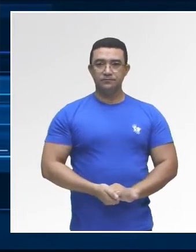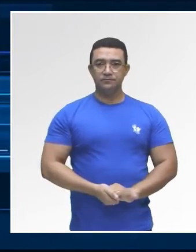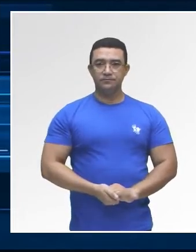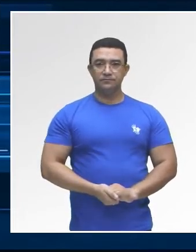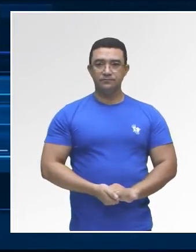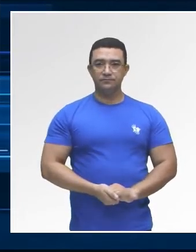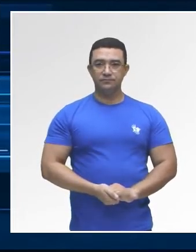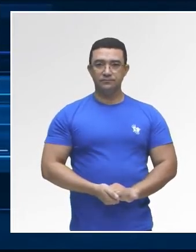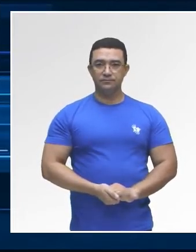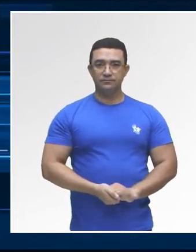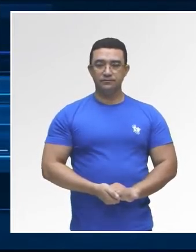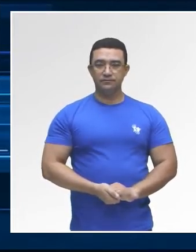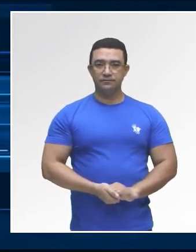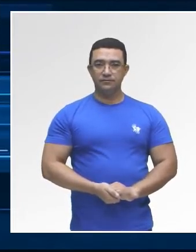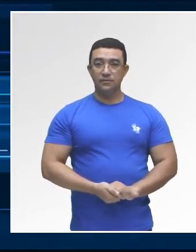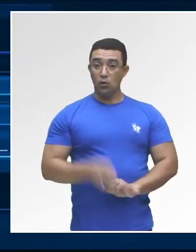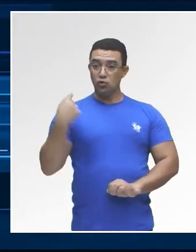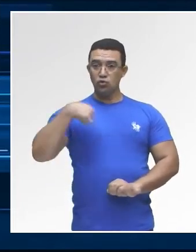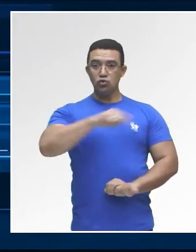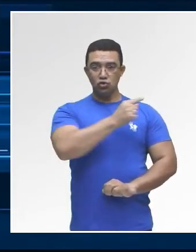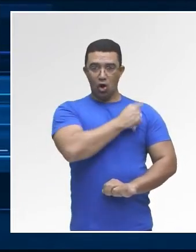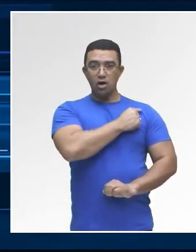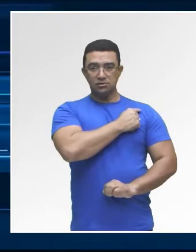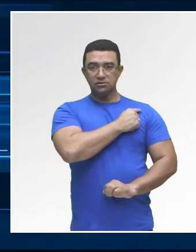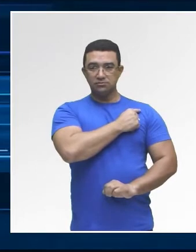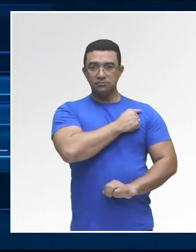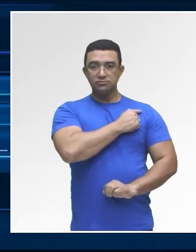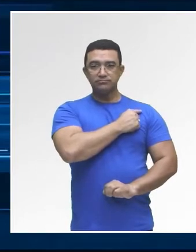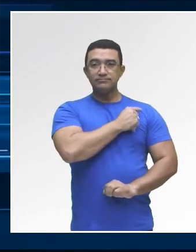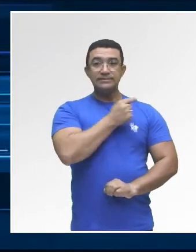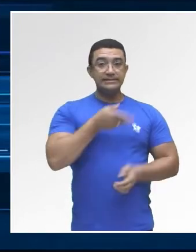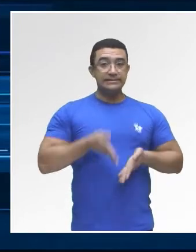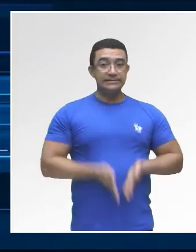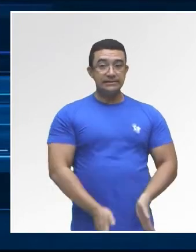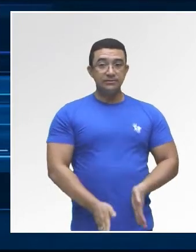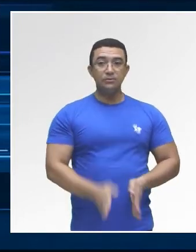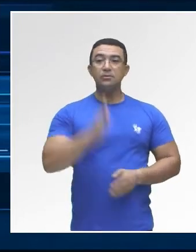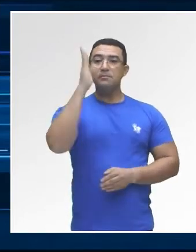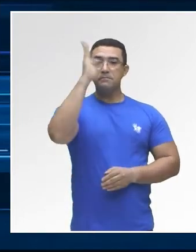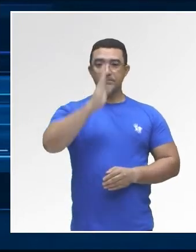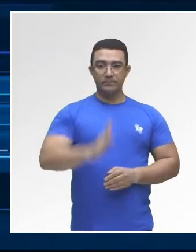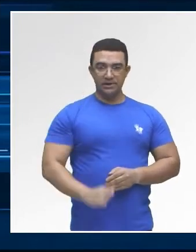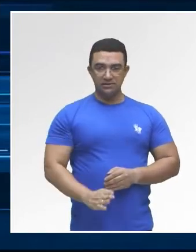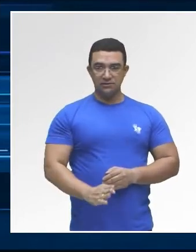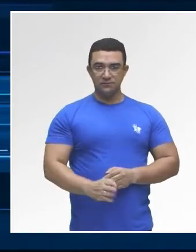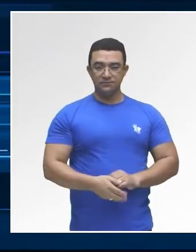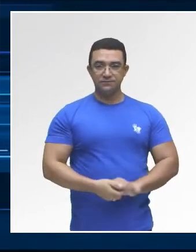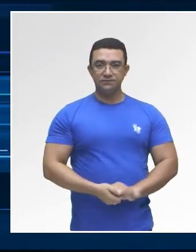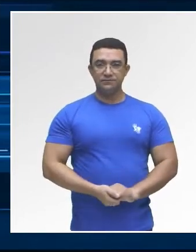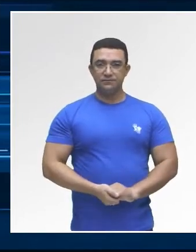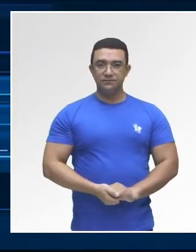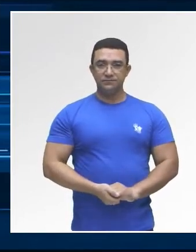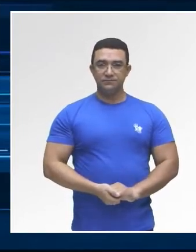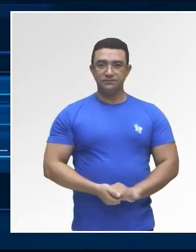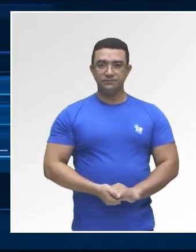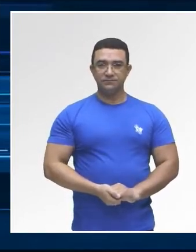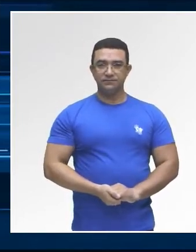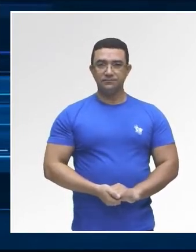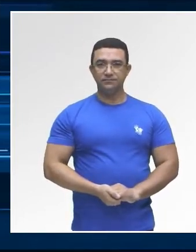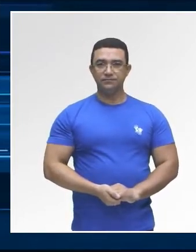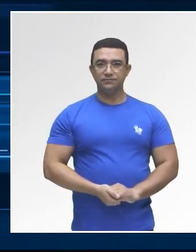are, nós somos, da onde? From, de, do ou da, que é a origem, não